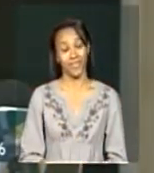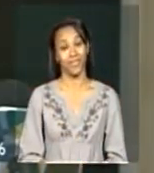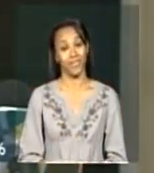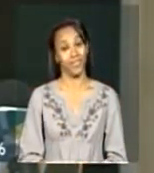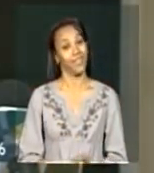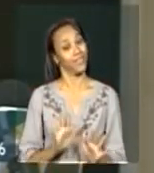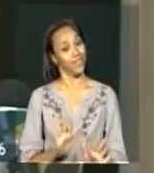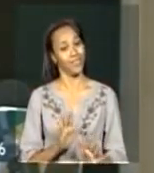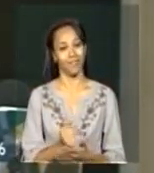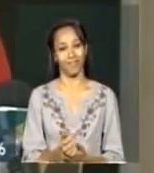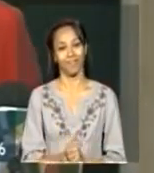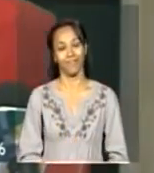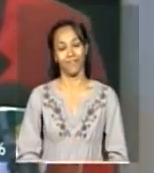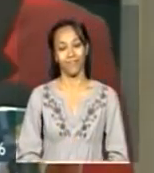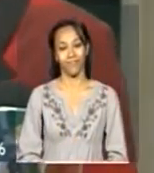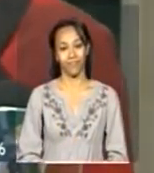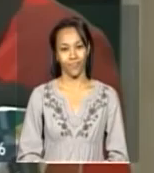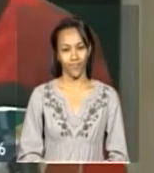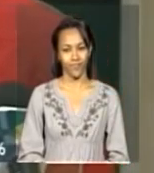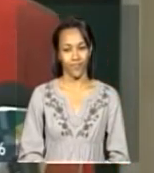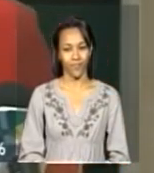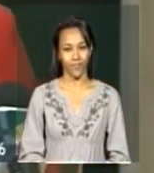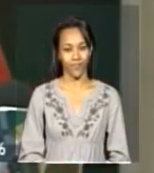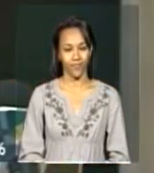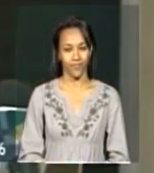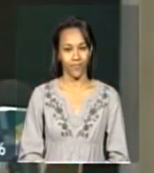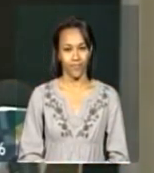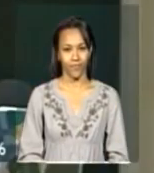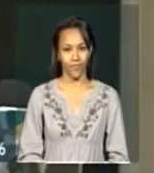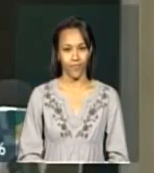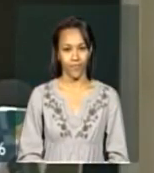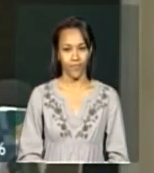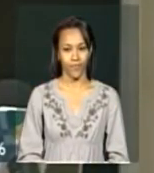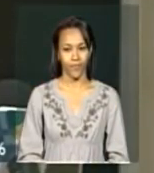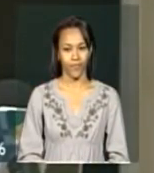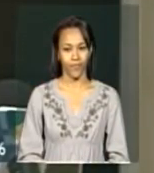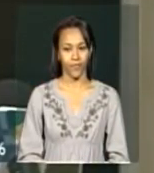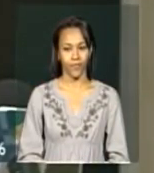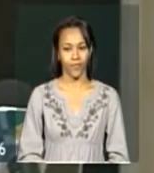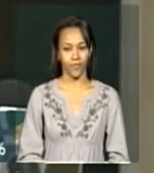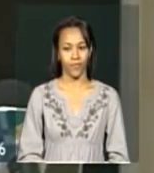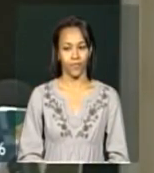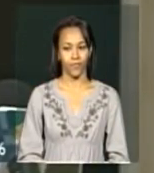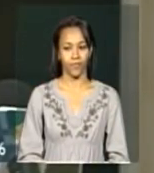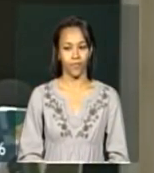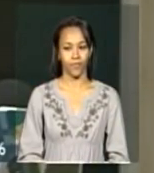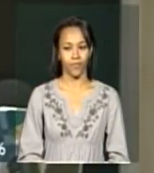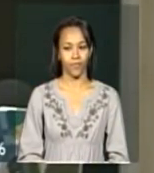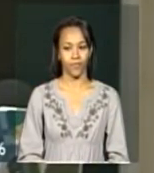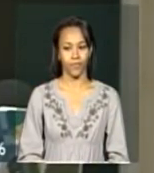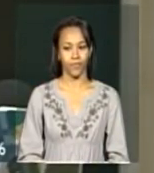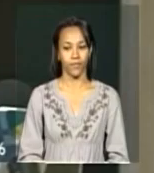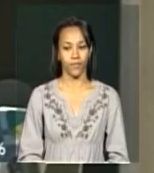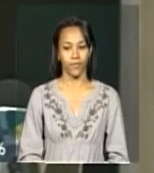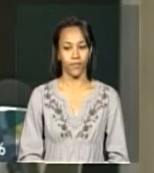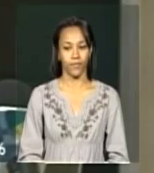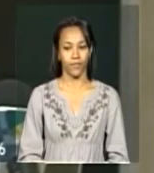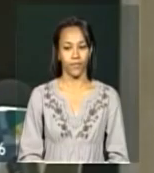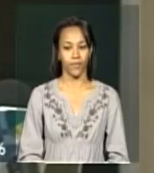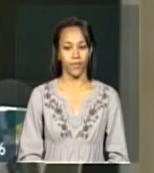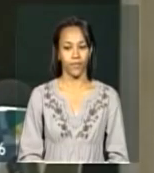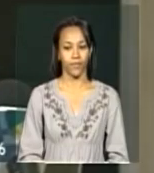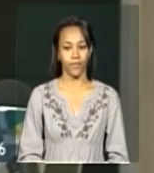Muito vivo da sua parte, mas qual é a posição que a senhora primeiro ministro Câmara